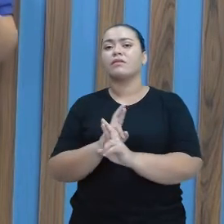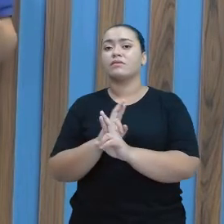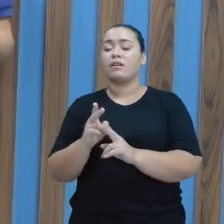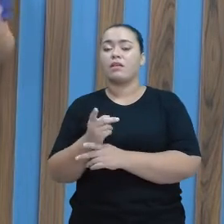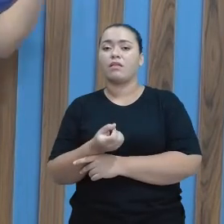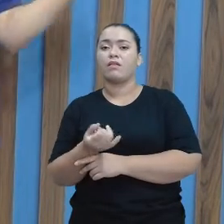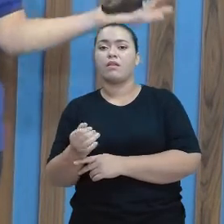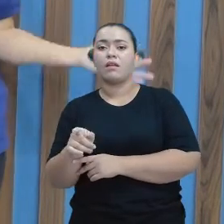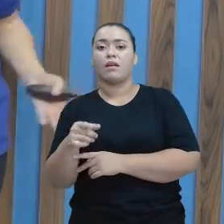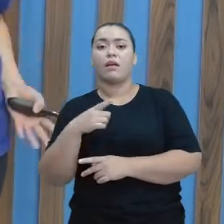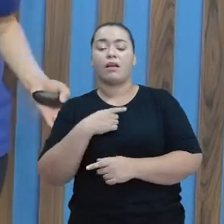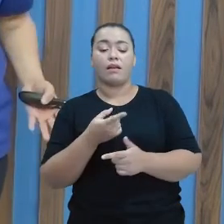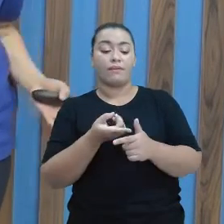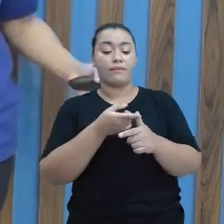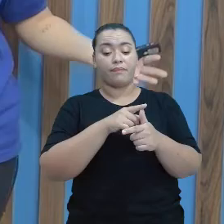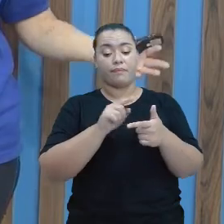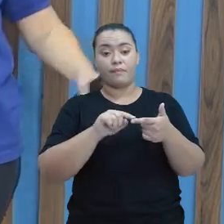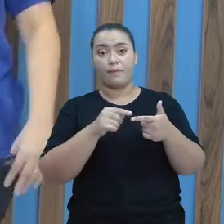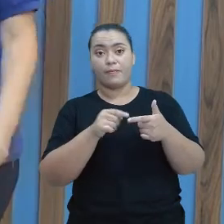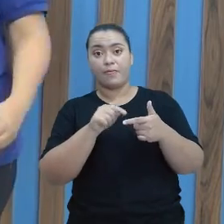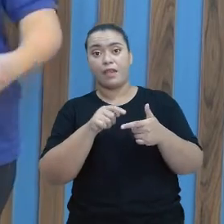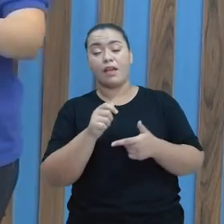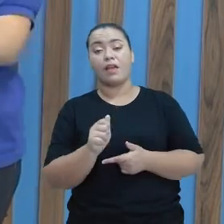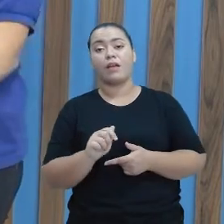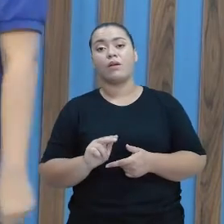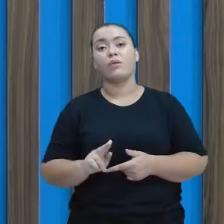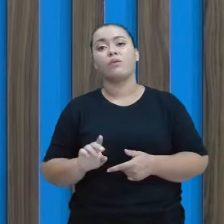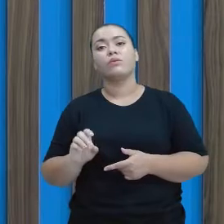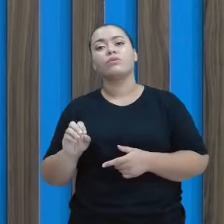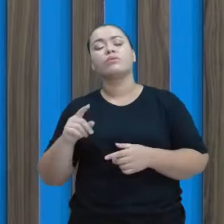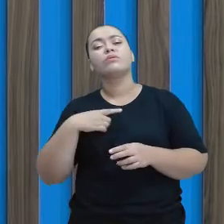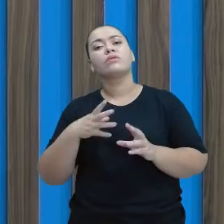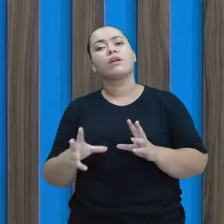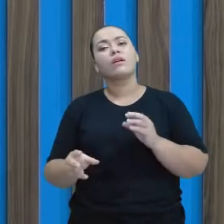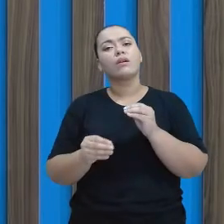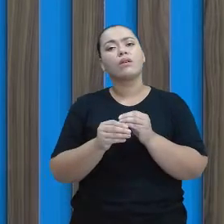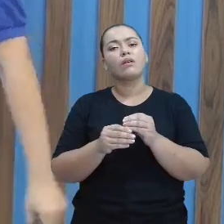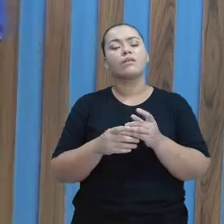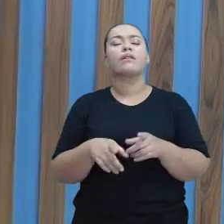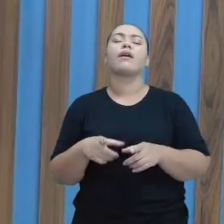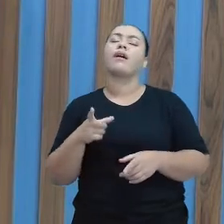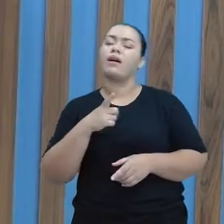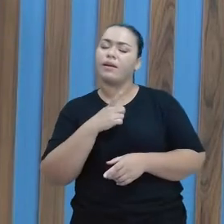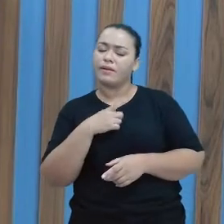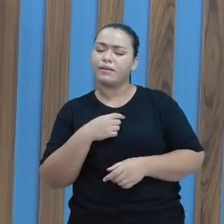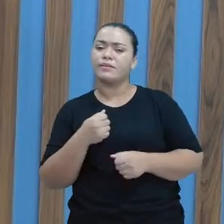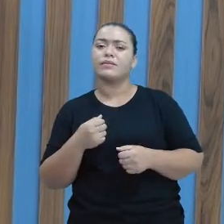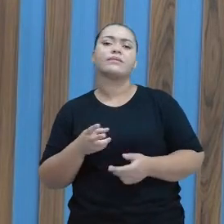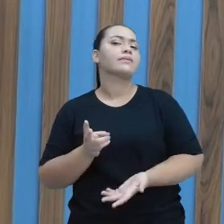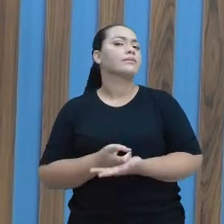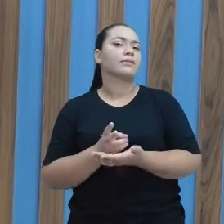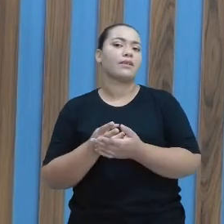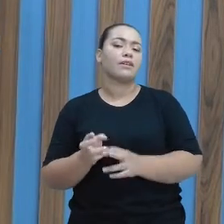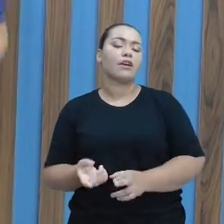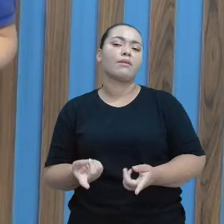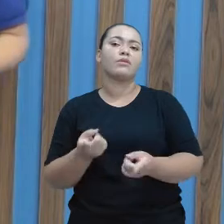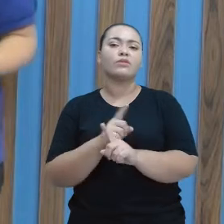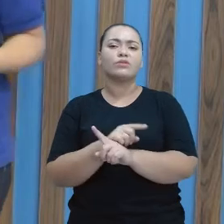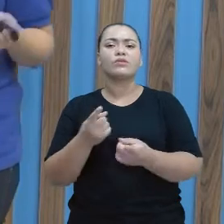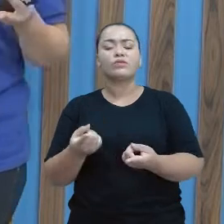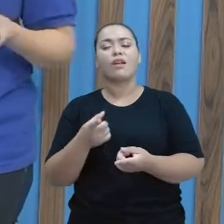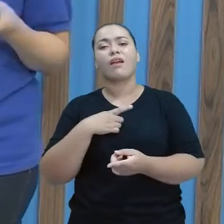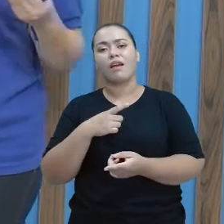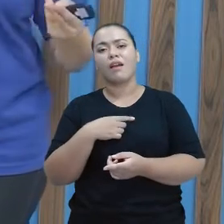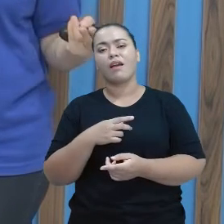Quando os ângulos agudos, né, professor Pedro, são complementares, a gente vai ter essa troca aí no valor do seno e no valor do